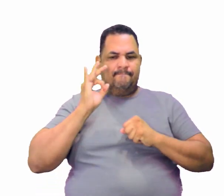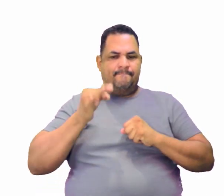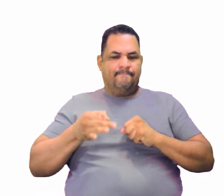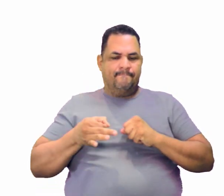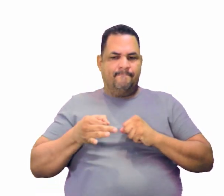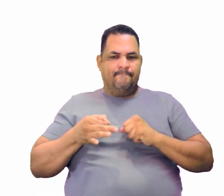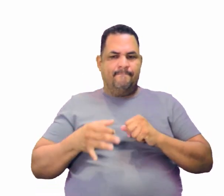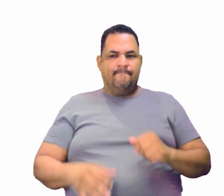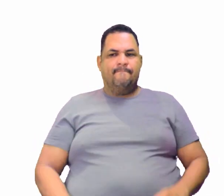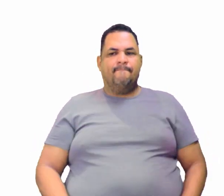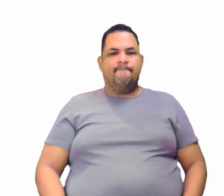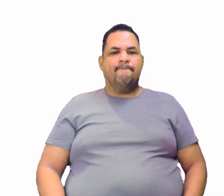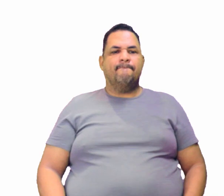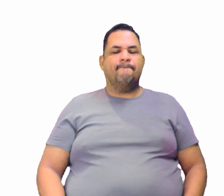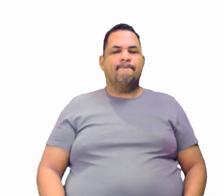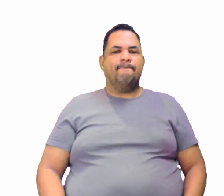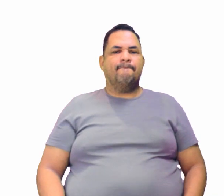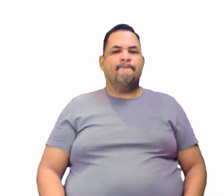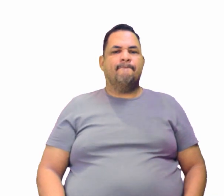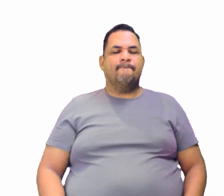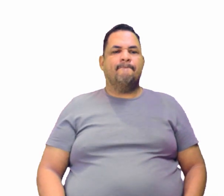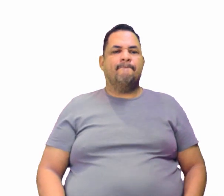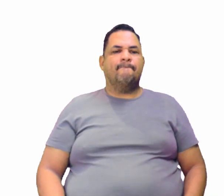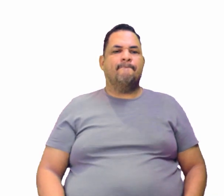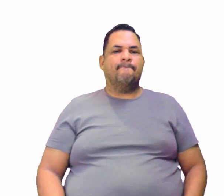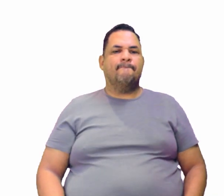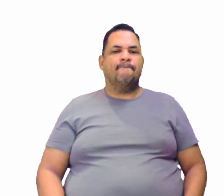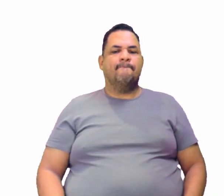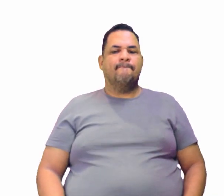as alternativas.